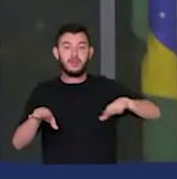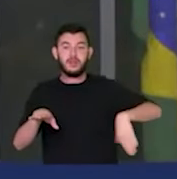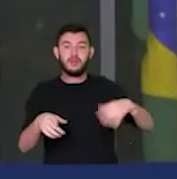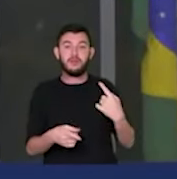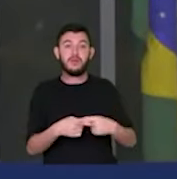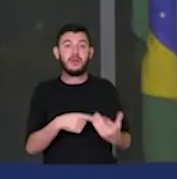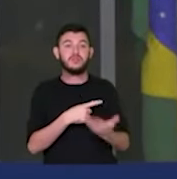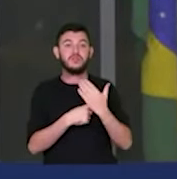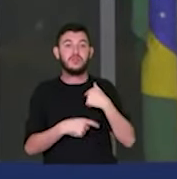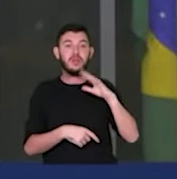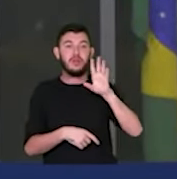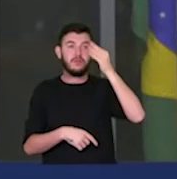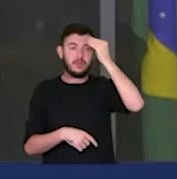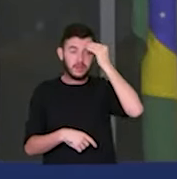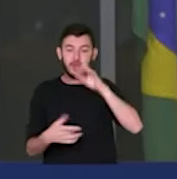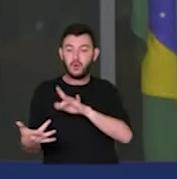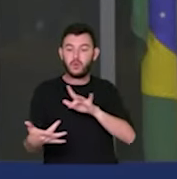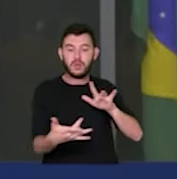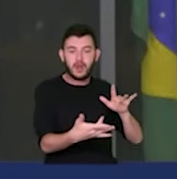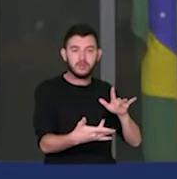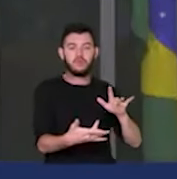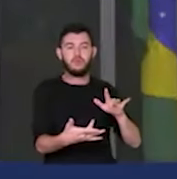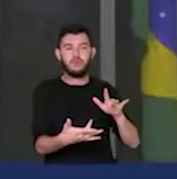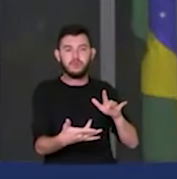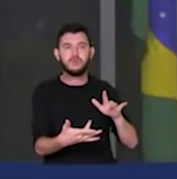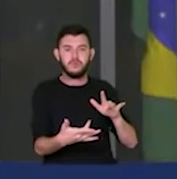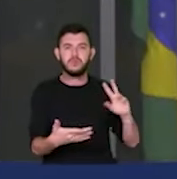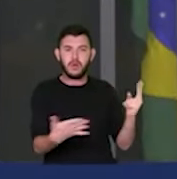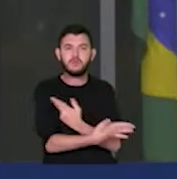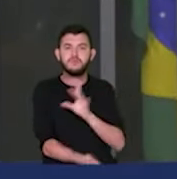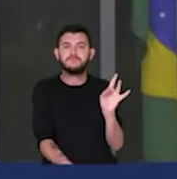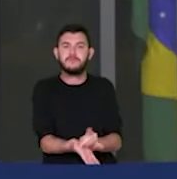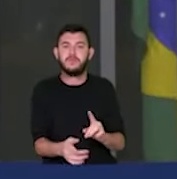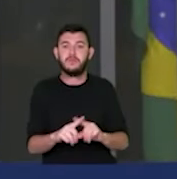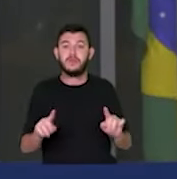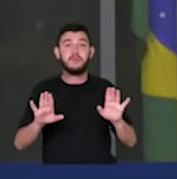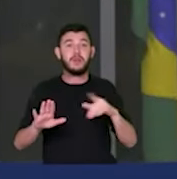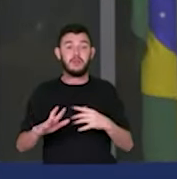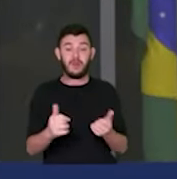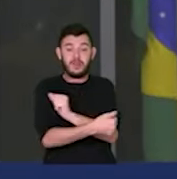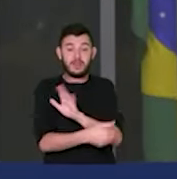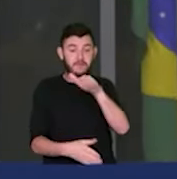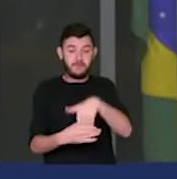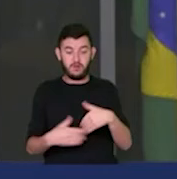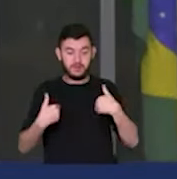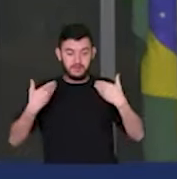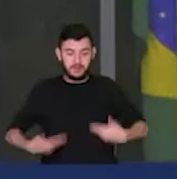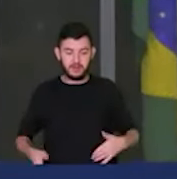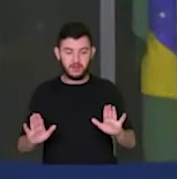com a realidade. Faz com que eu tenha atletas que não votam em mim. A maioria